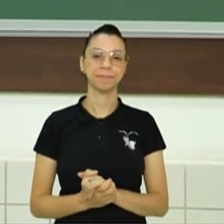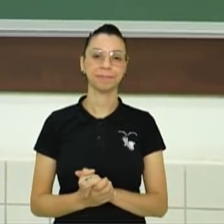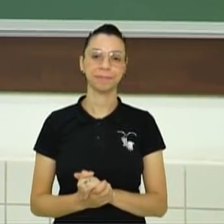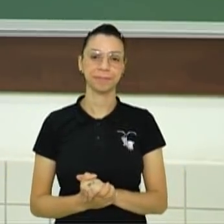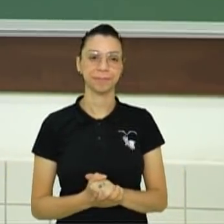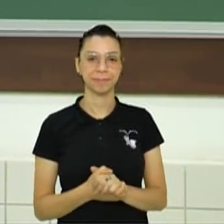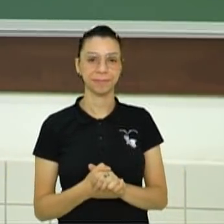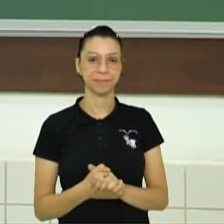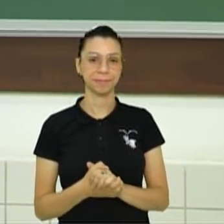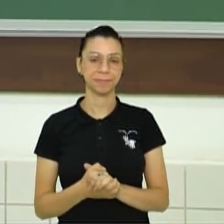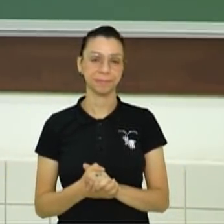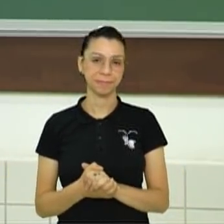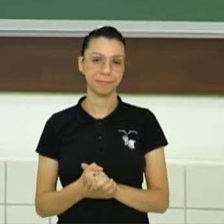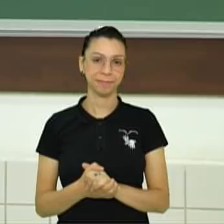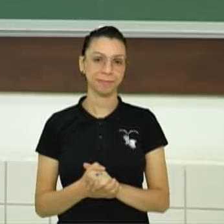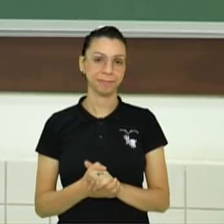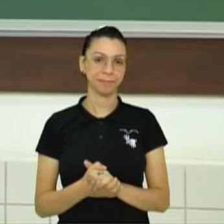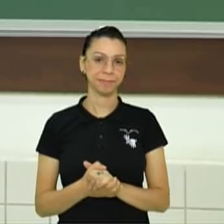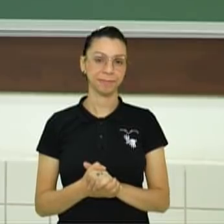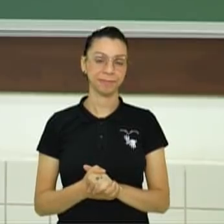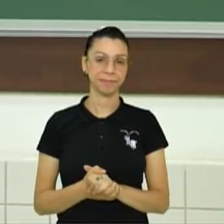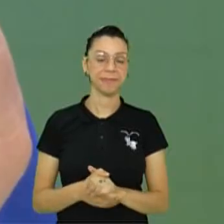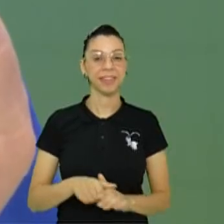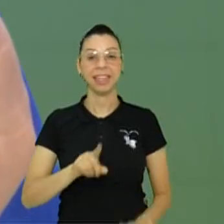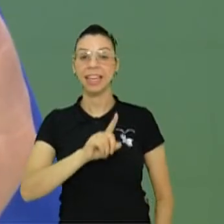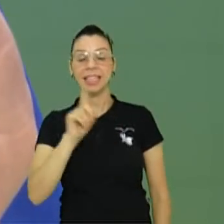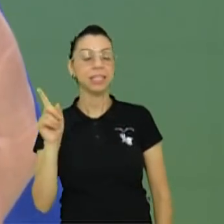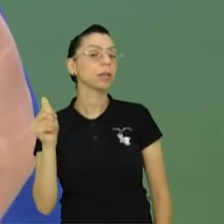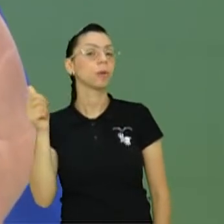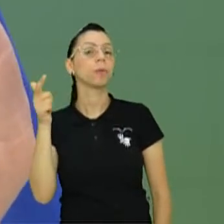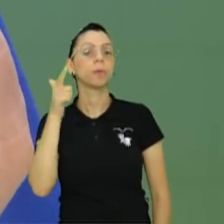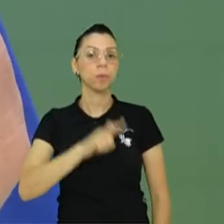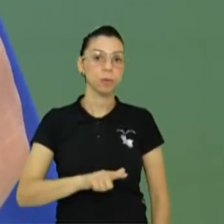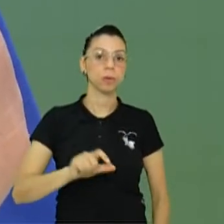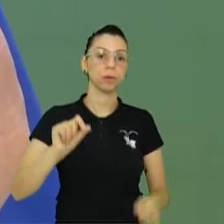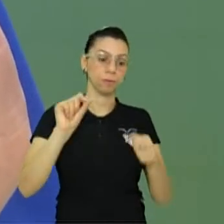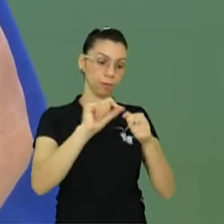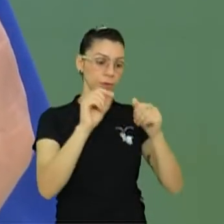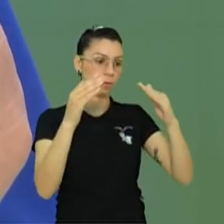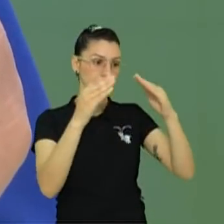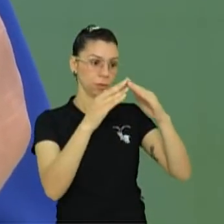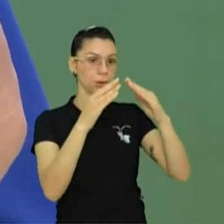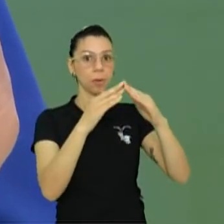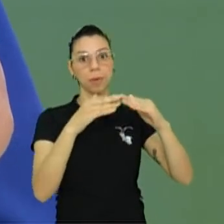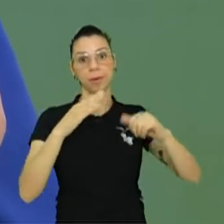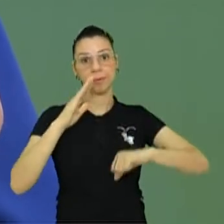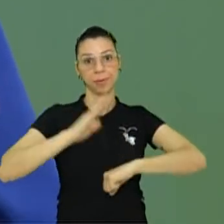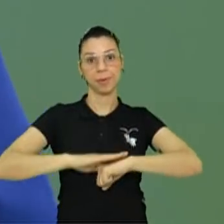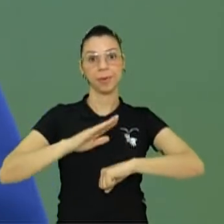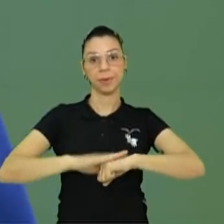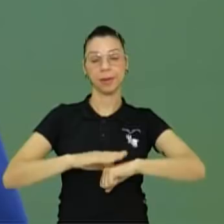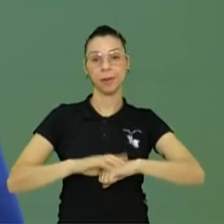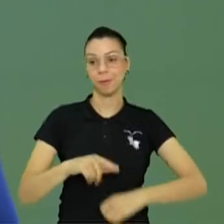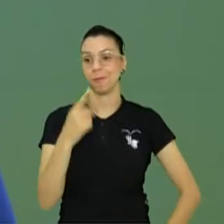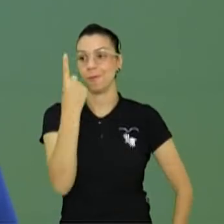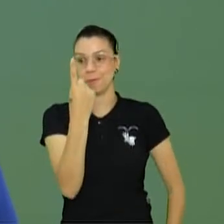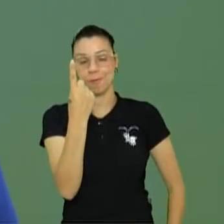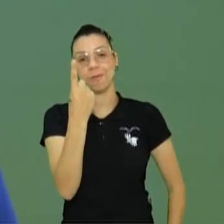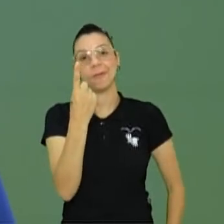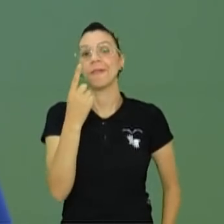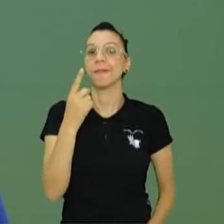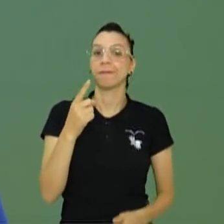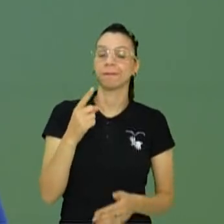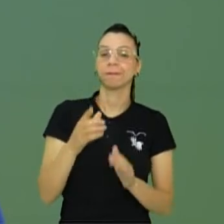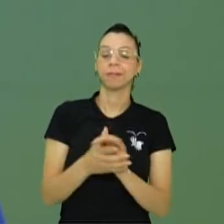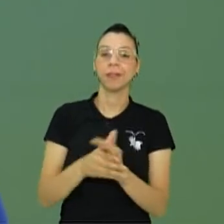Esse aqui eu consegui fazer na minha casa, então eu já comecei com um. Eu tenho 999 ainda